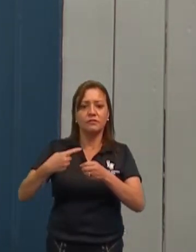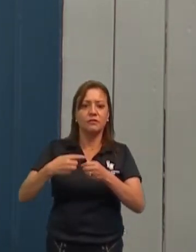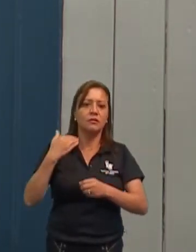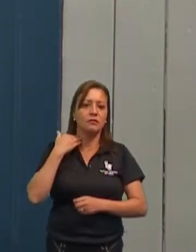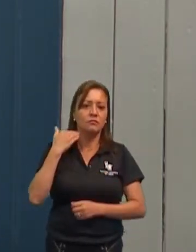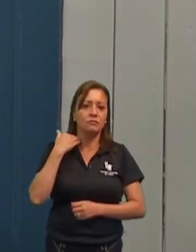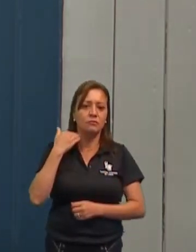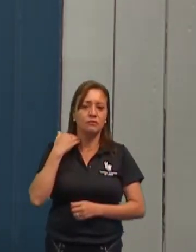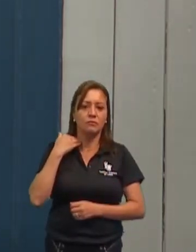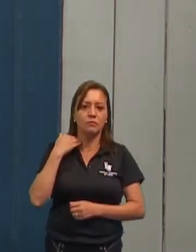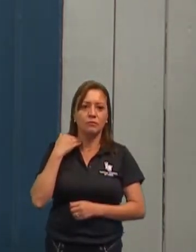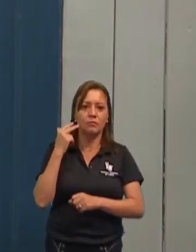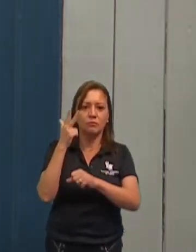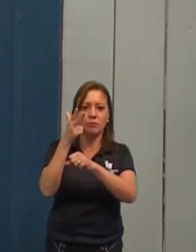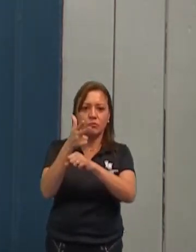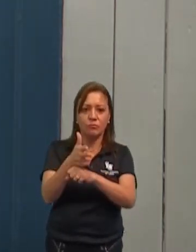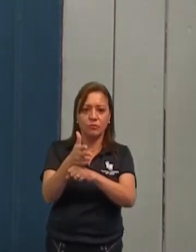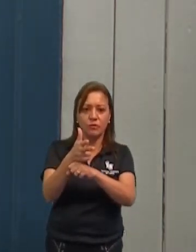vídeo aí.